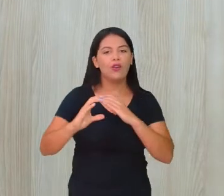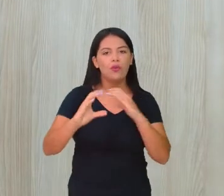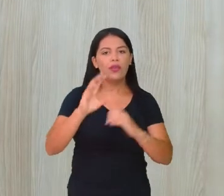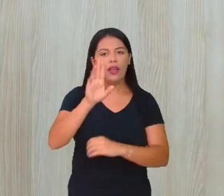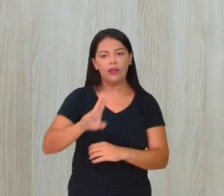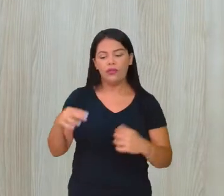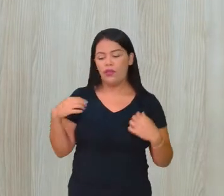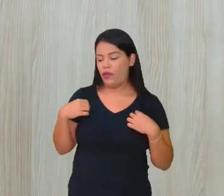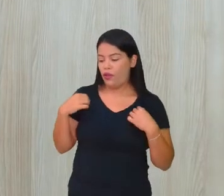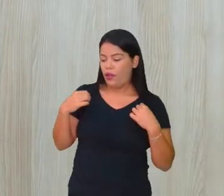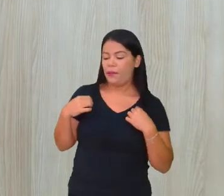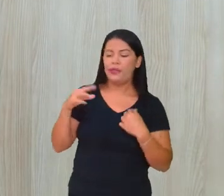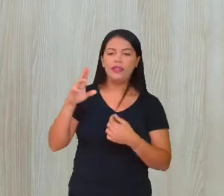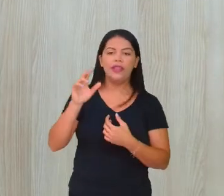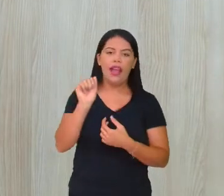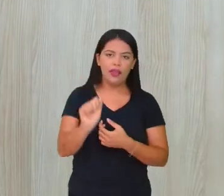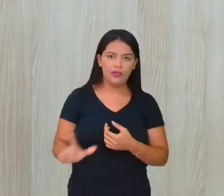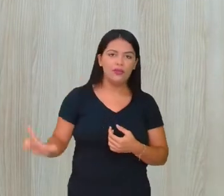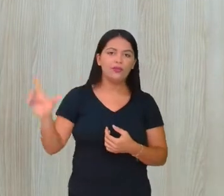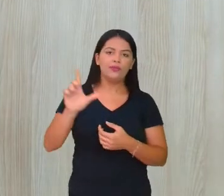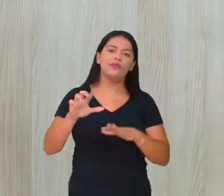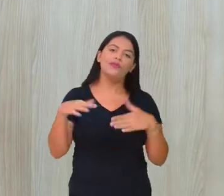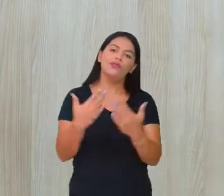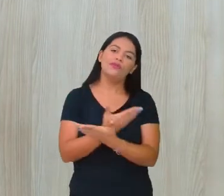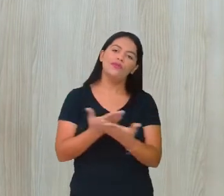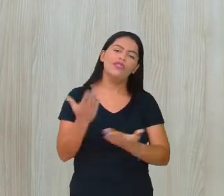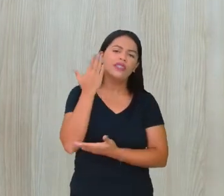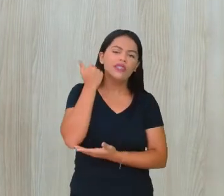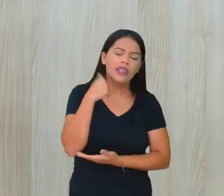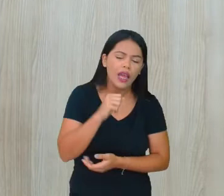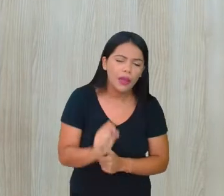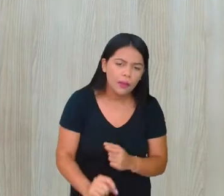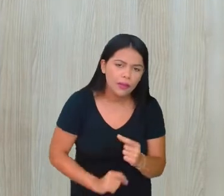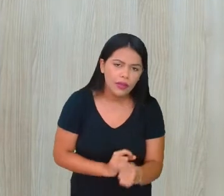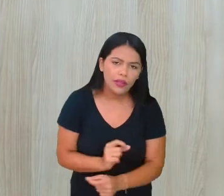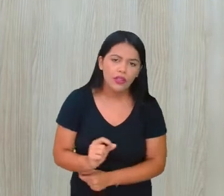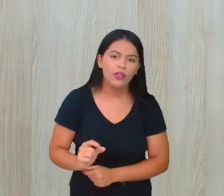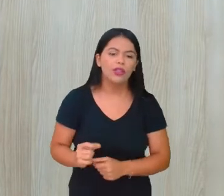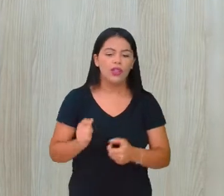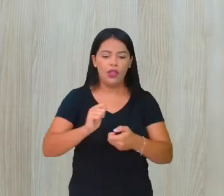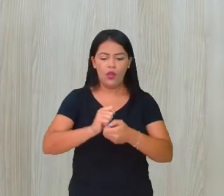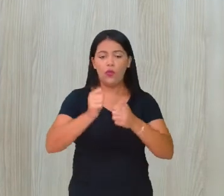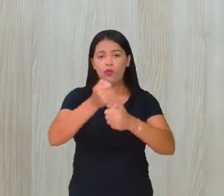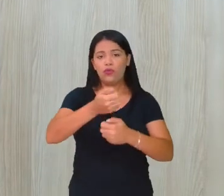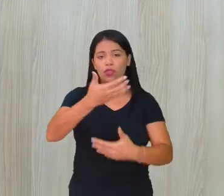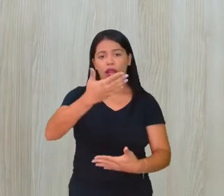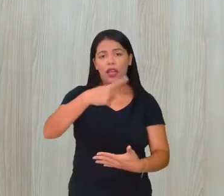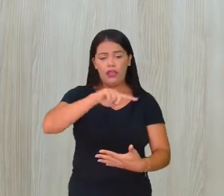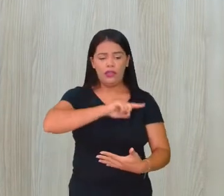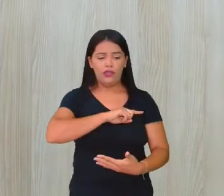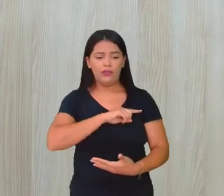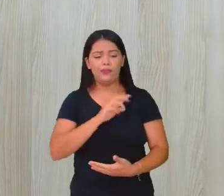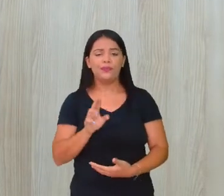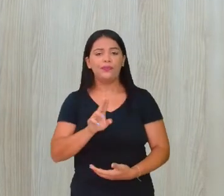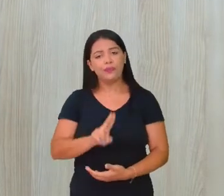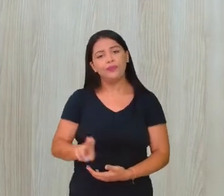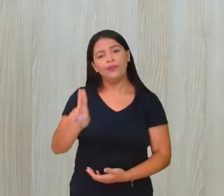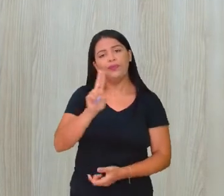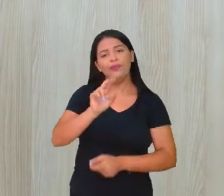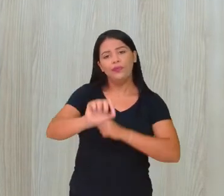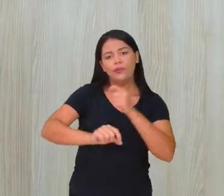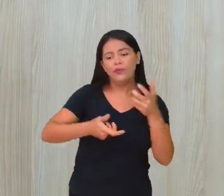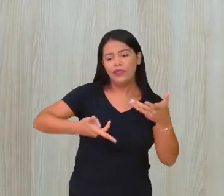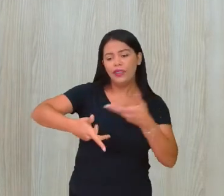tá certo? Como vocês sabem, o chat é nossa ferramenta interacional e caso vocês não consigam assistir a aula agora,